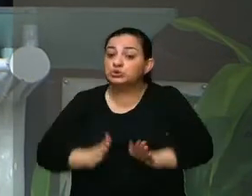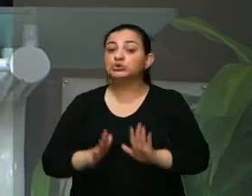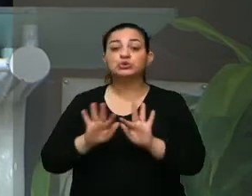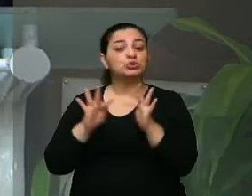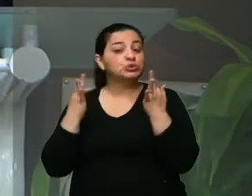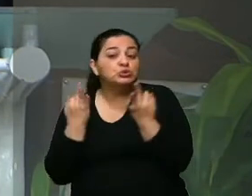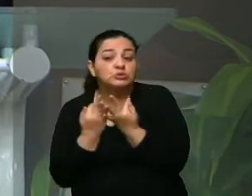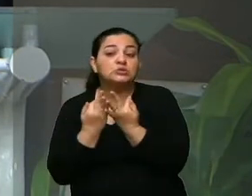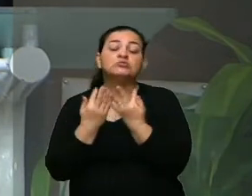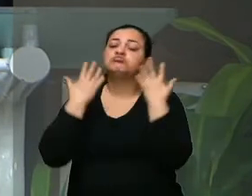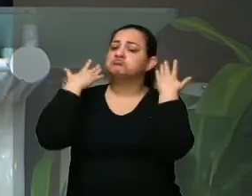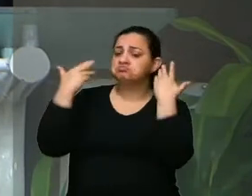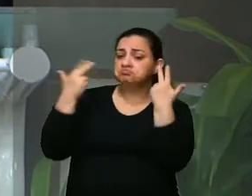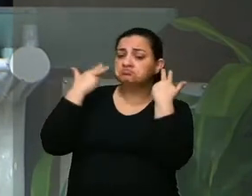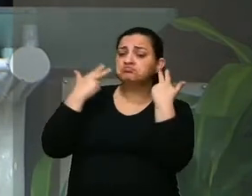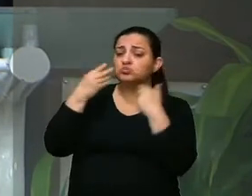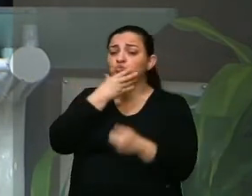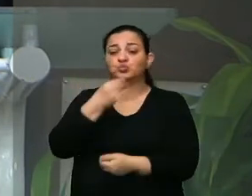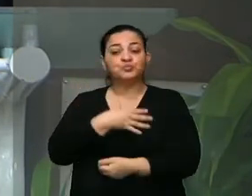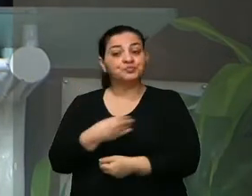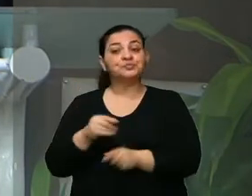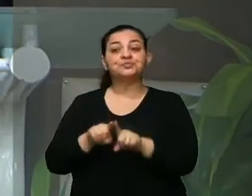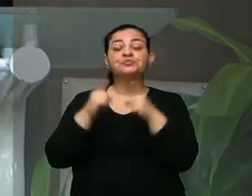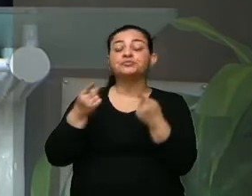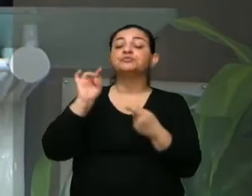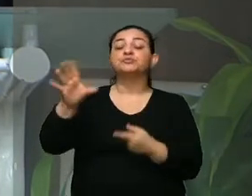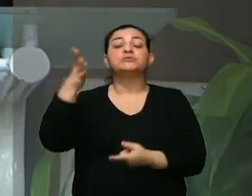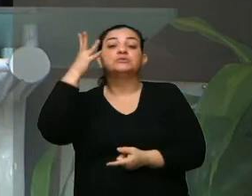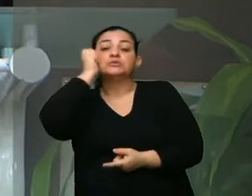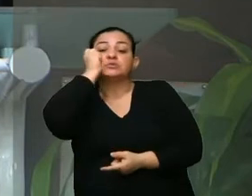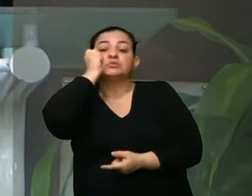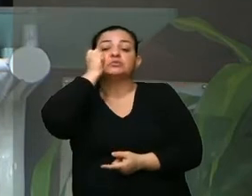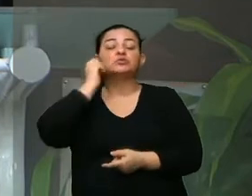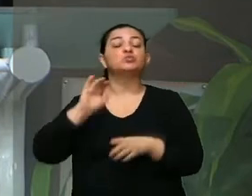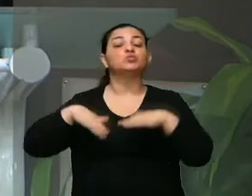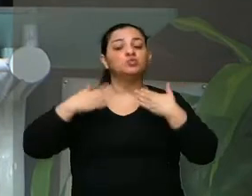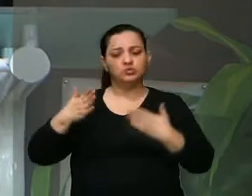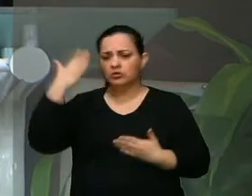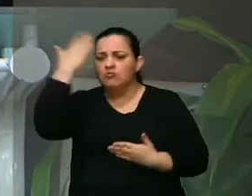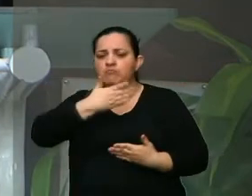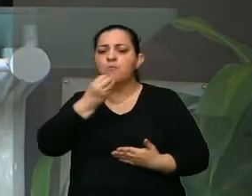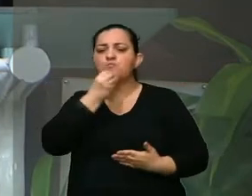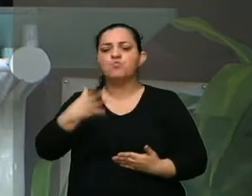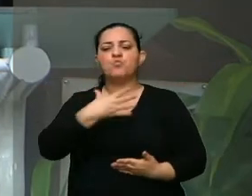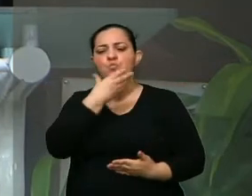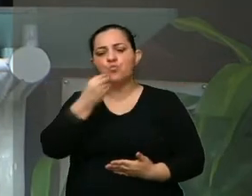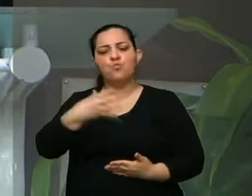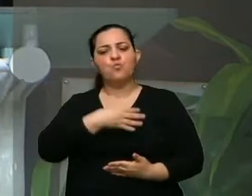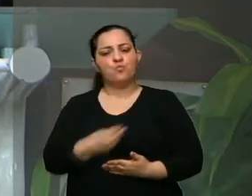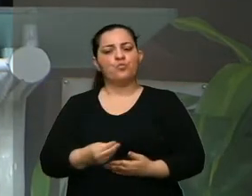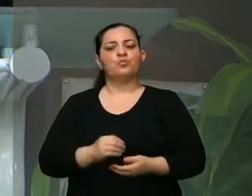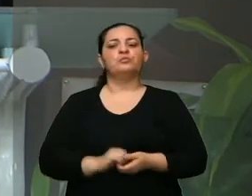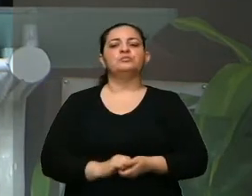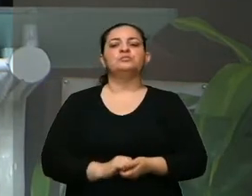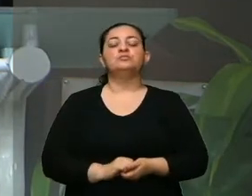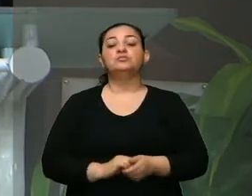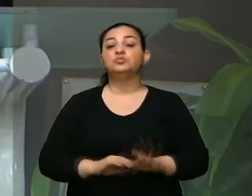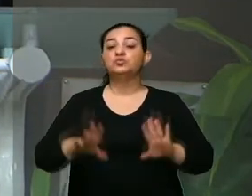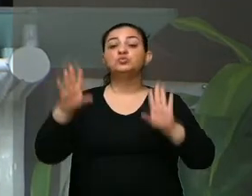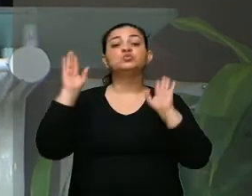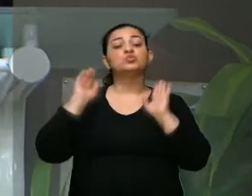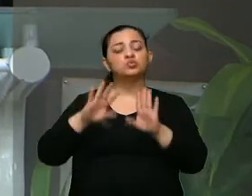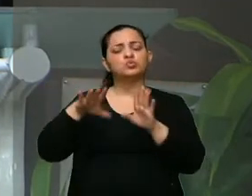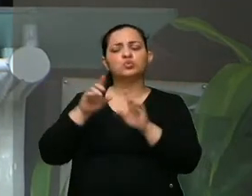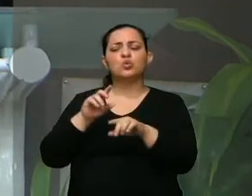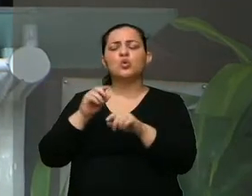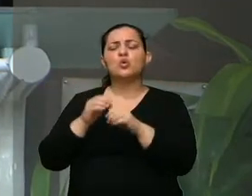família naturalmente era filho mas só seria o herdeiro quando ele provasse ser bom filho o tutor